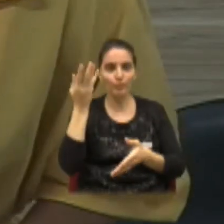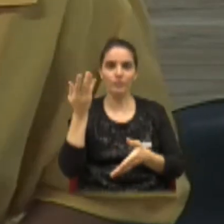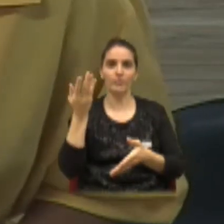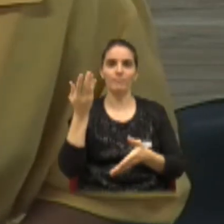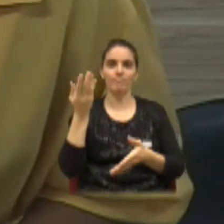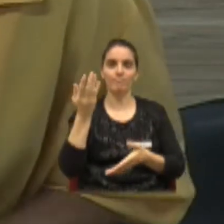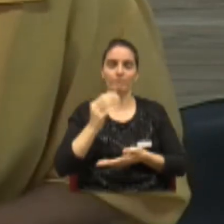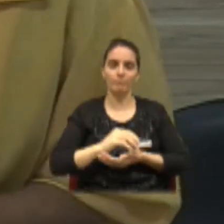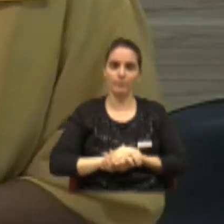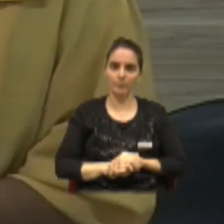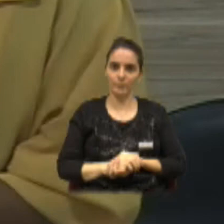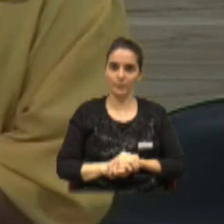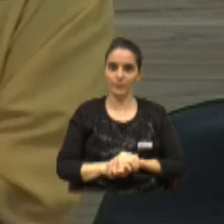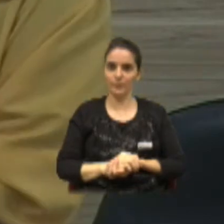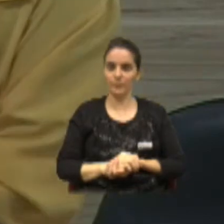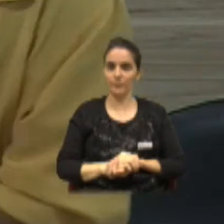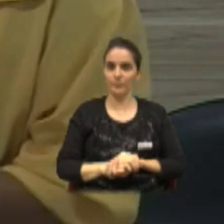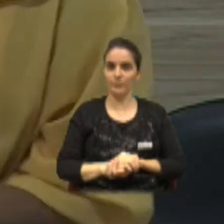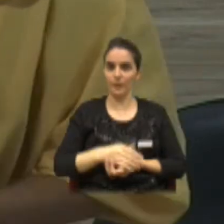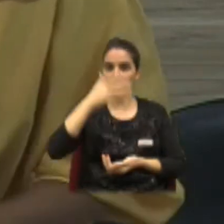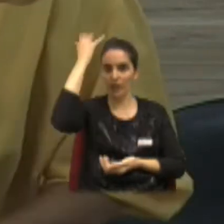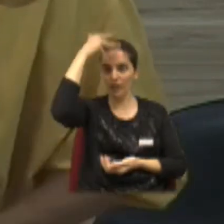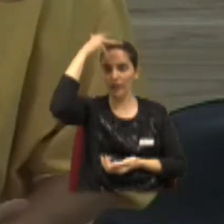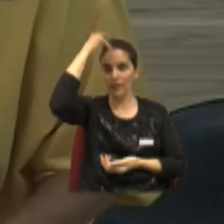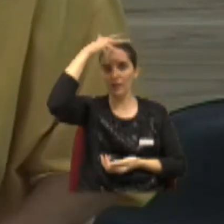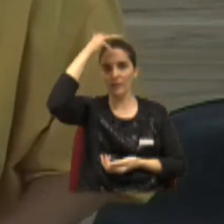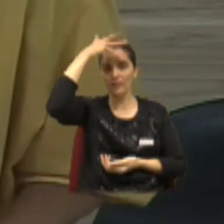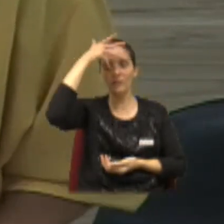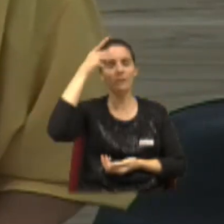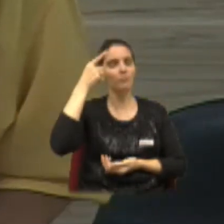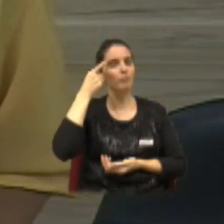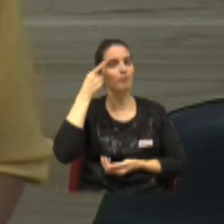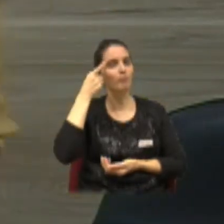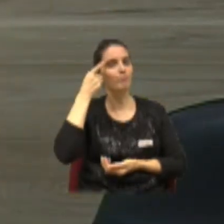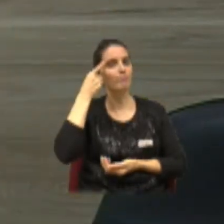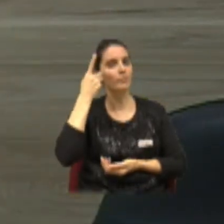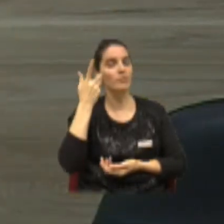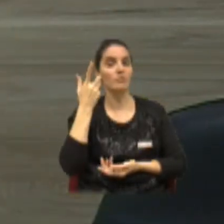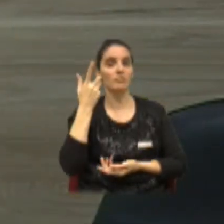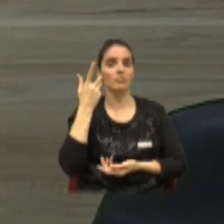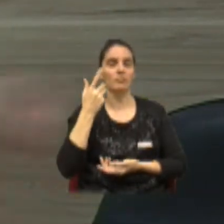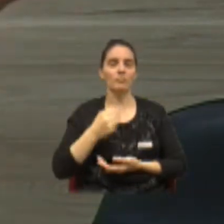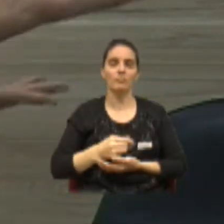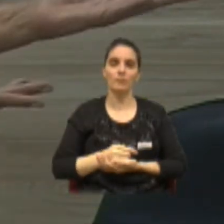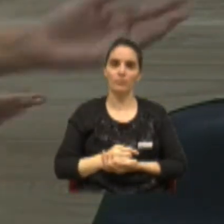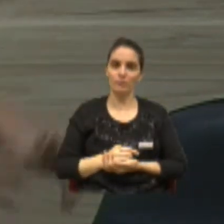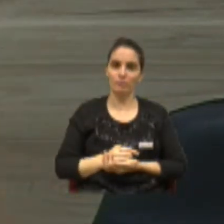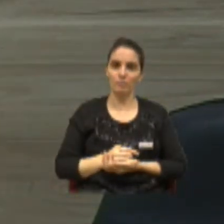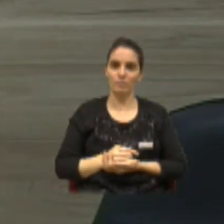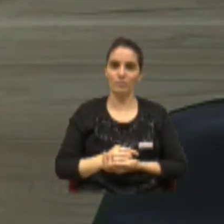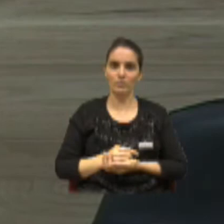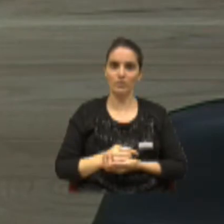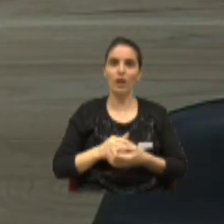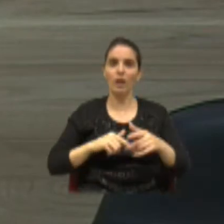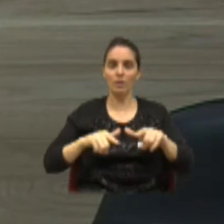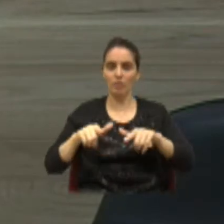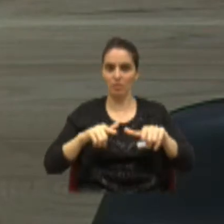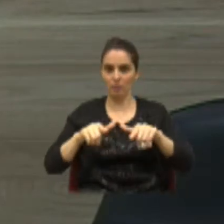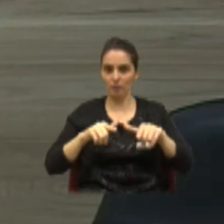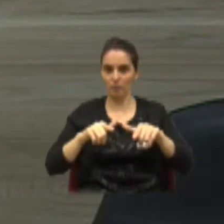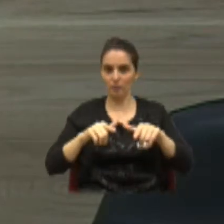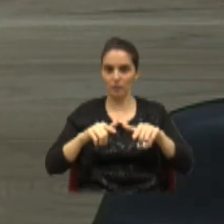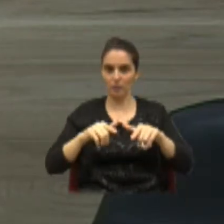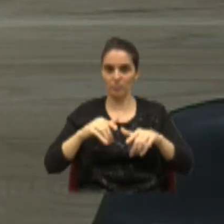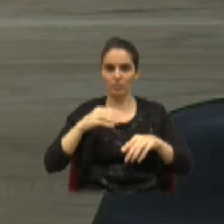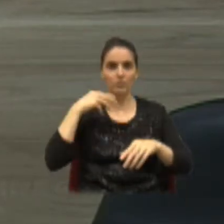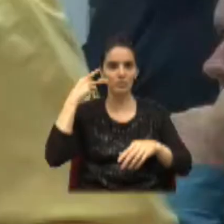Então, isso que me levou até a pensar nisso já é fruto de um trabalho da vereadora Carolina Pontes, que traz